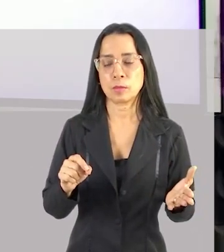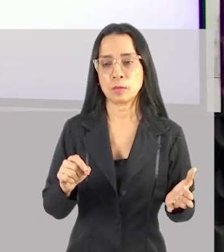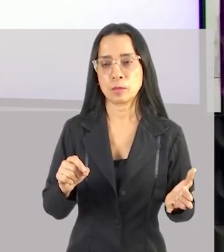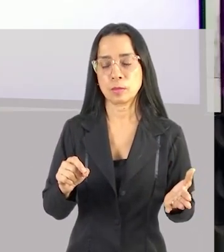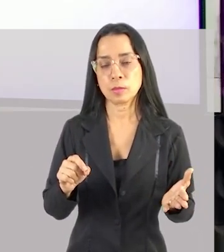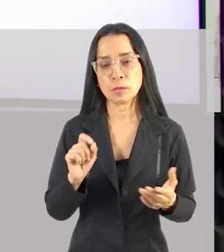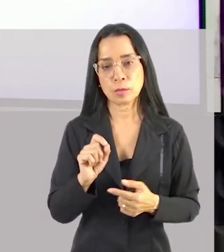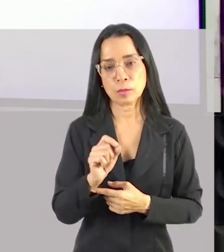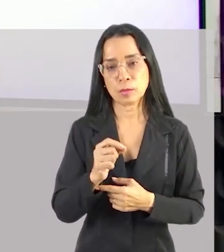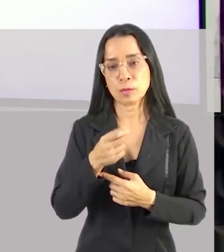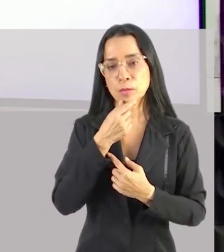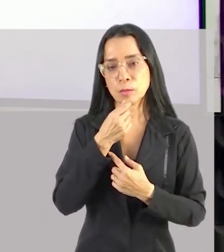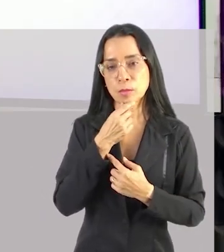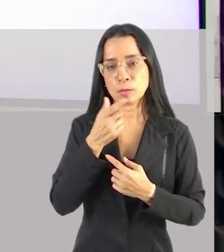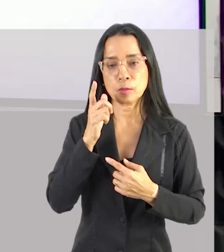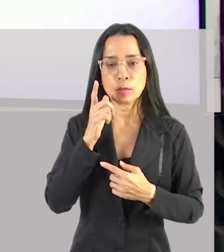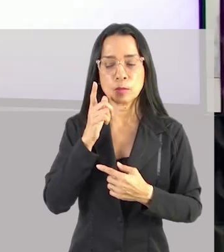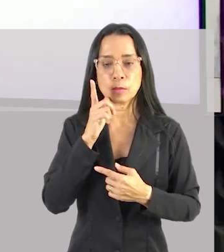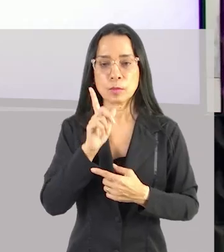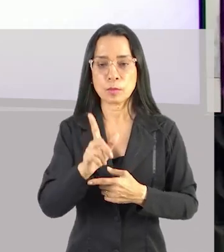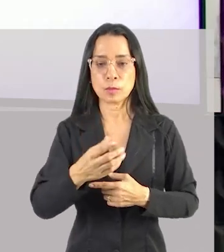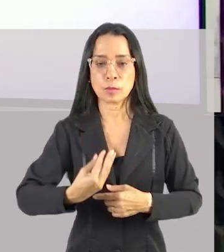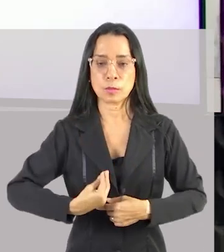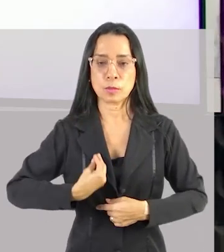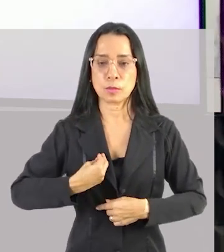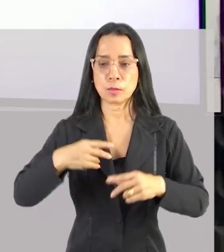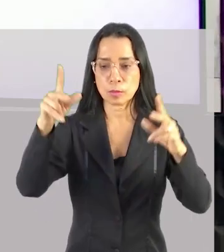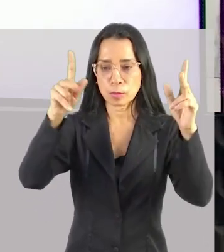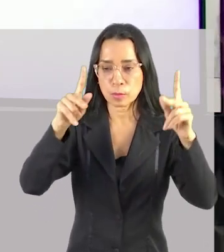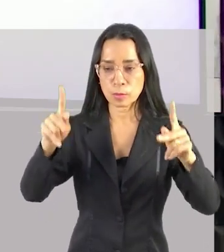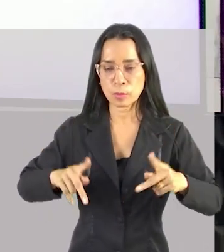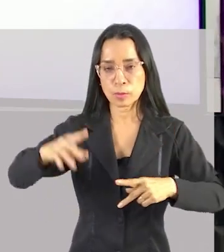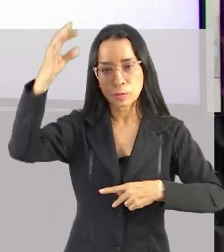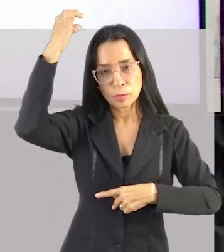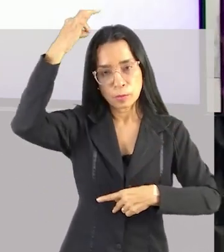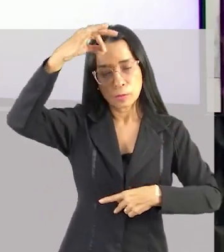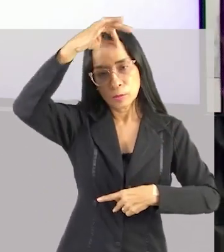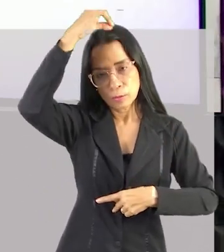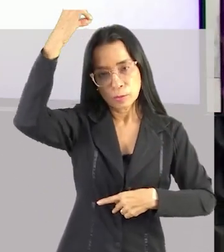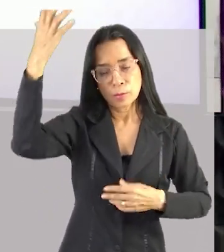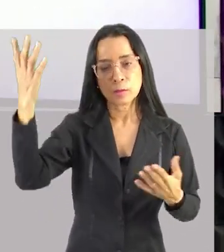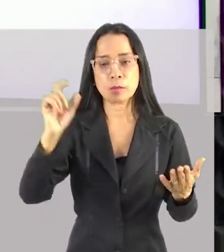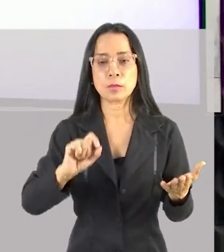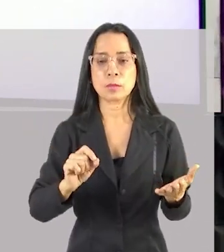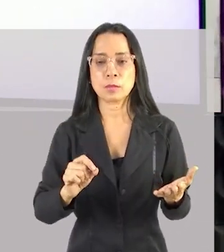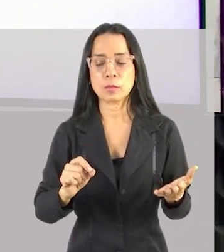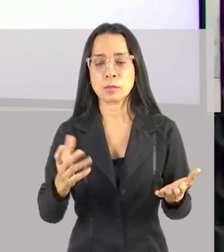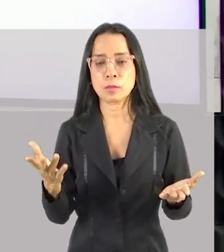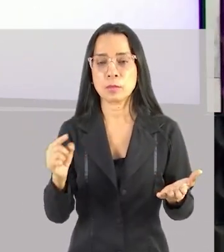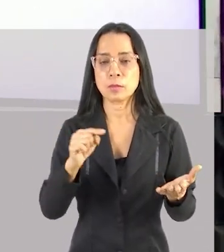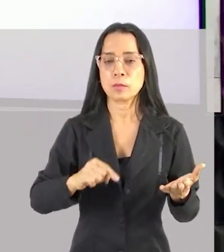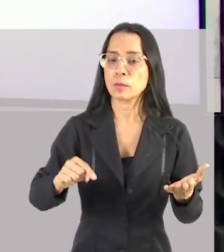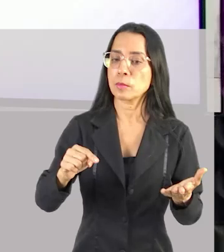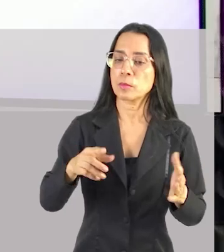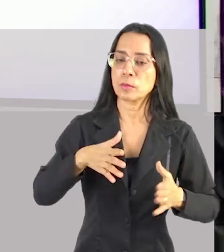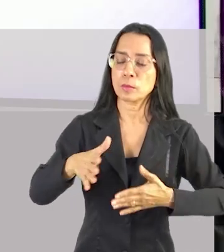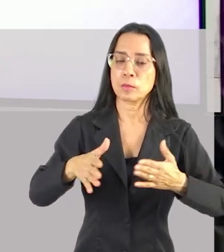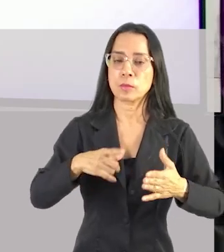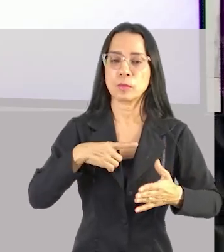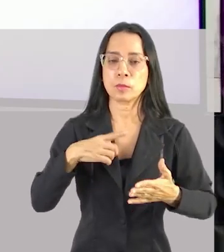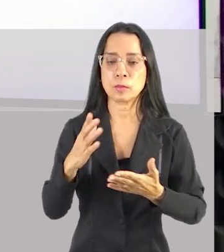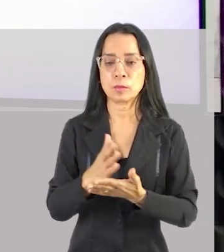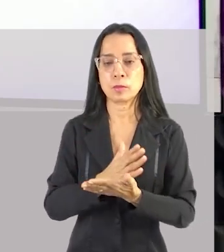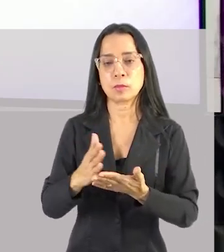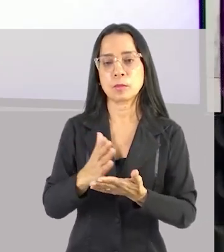um estado em que o homem ele consiga viver em sua plena paz de espírito. E dentro desse período helenístico, vão haver